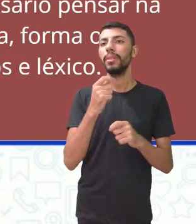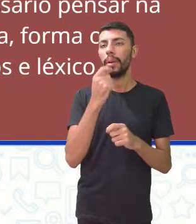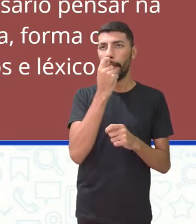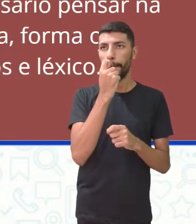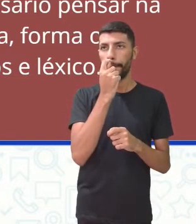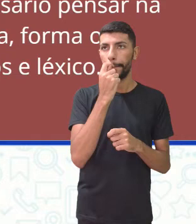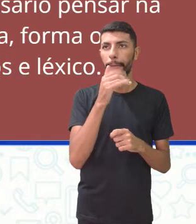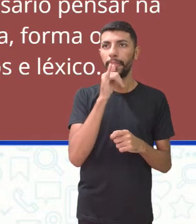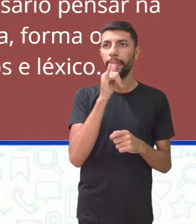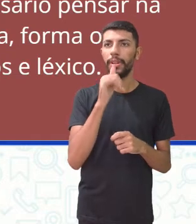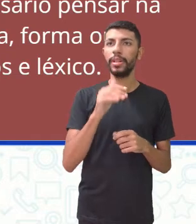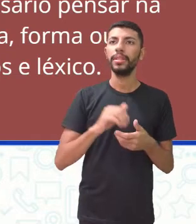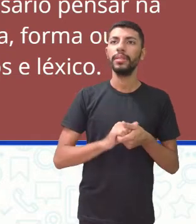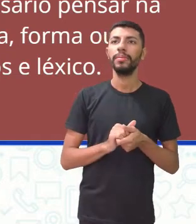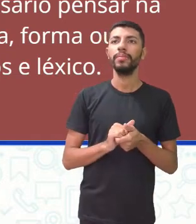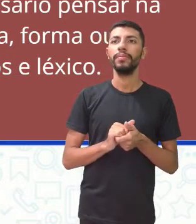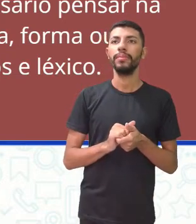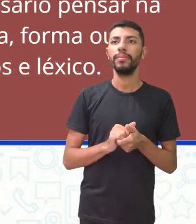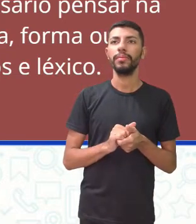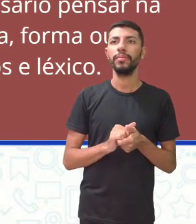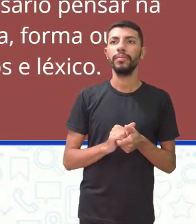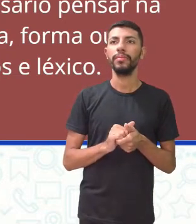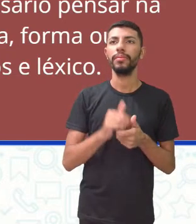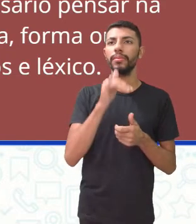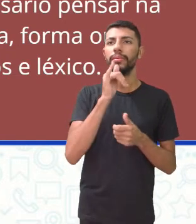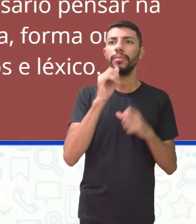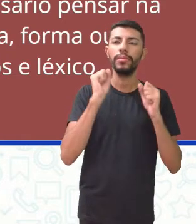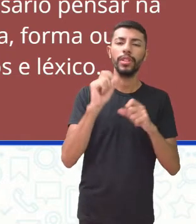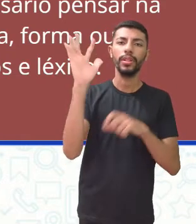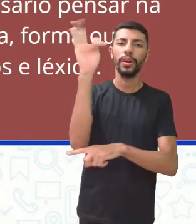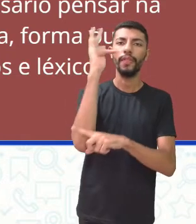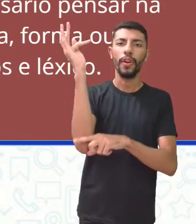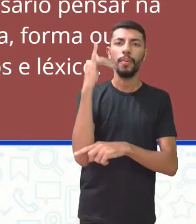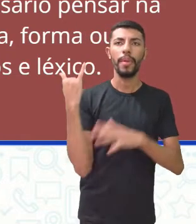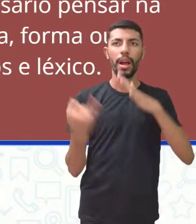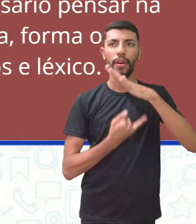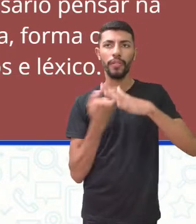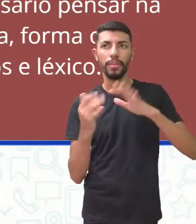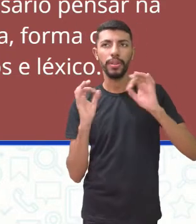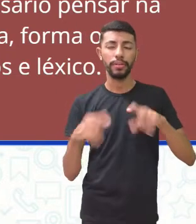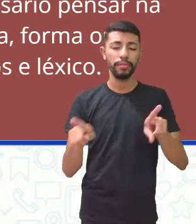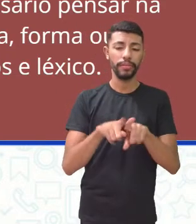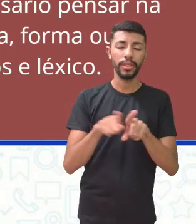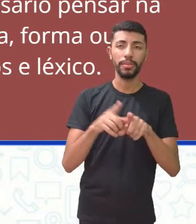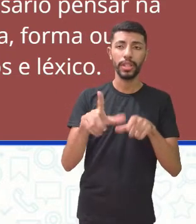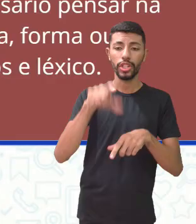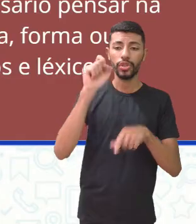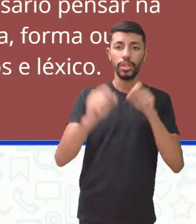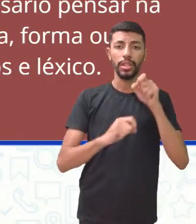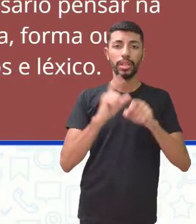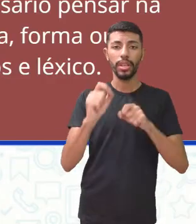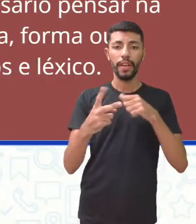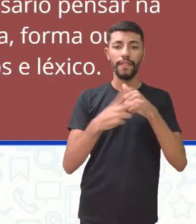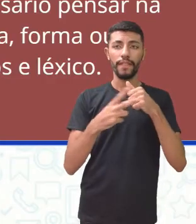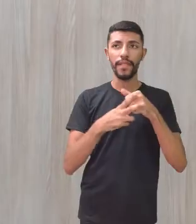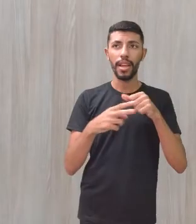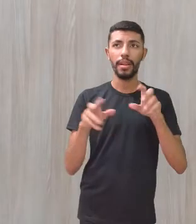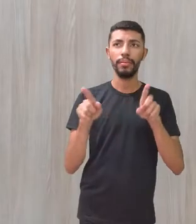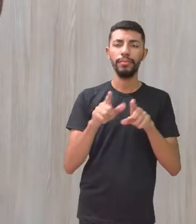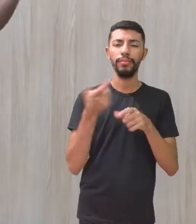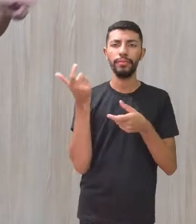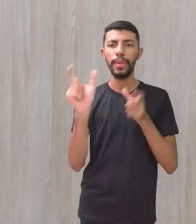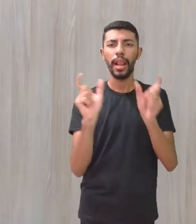formal ou informal. Tá faltando um L aqui do forma. E escolha de verbos e de léxico, a escolha de palavras, tá certo? Se eu vou